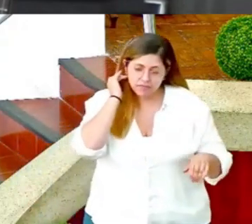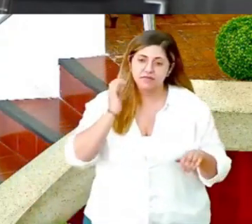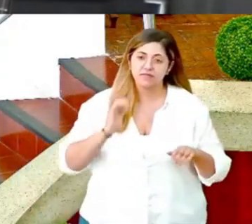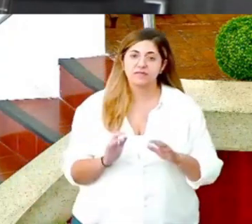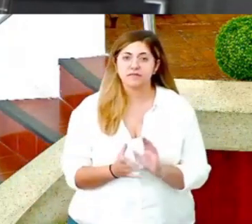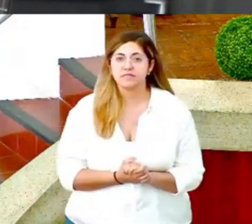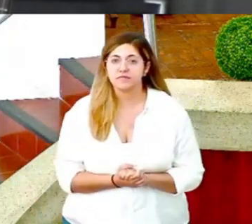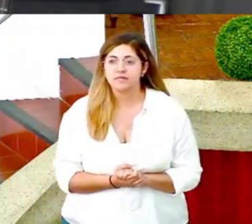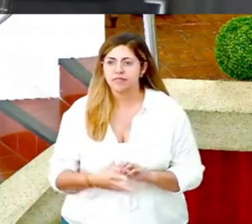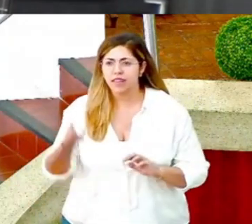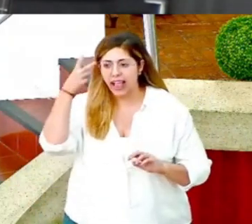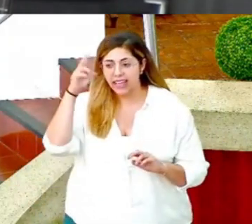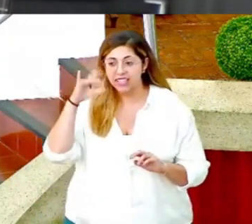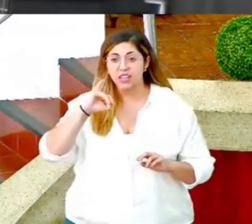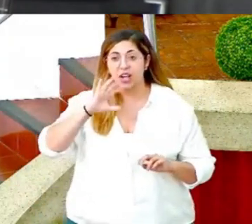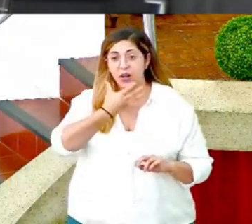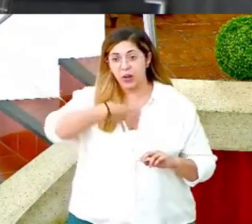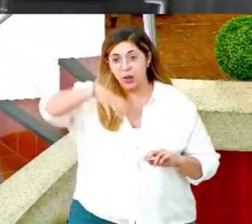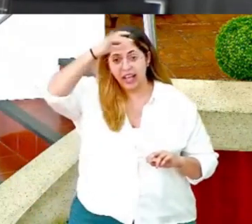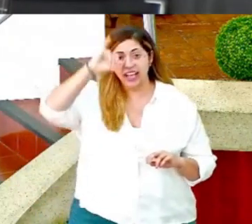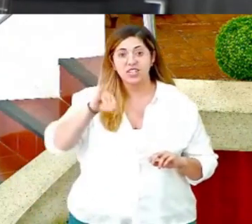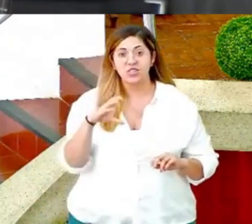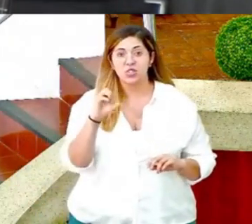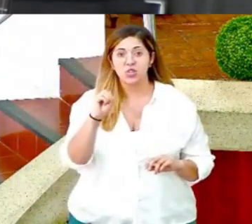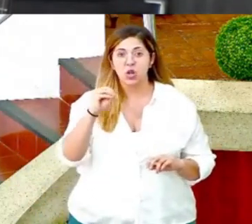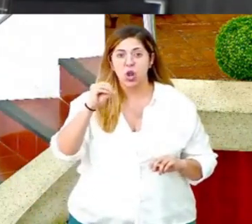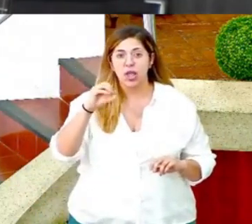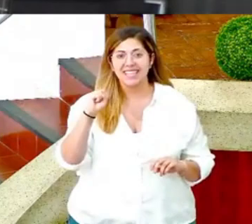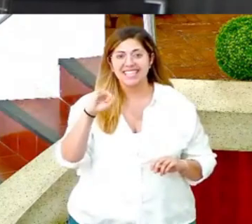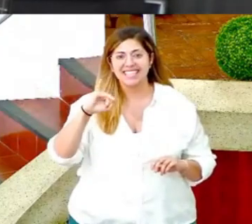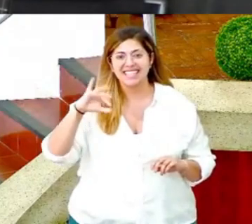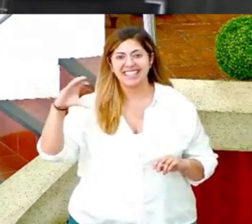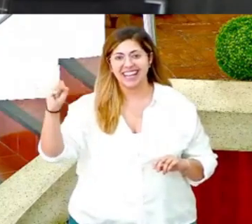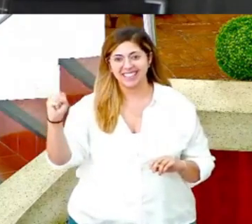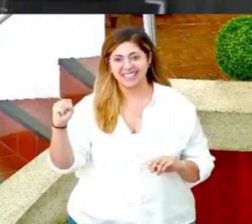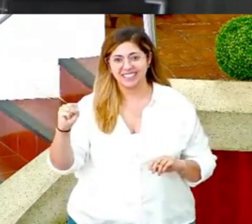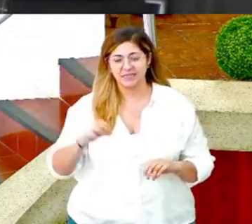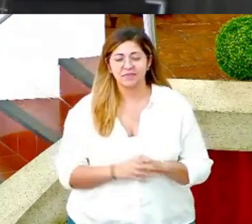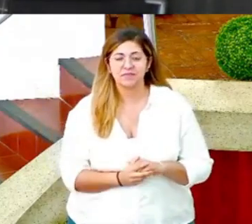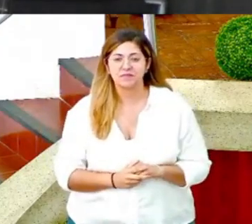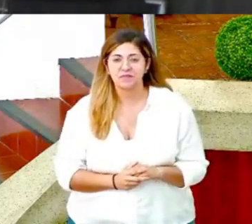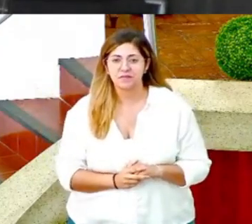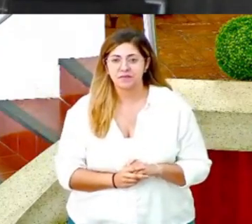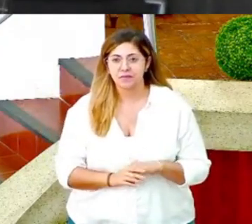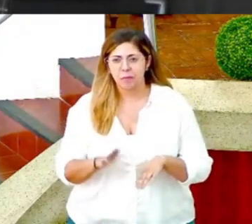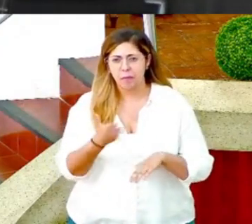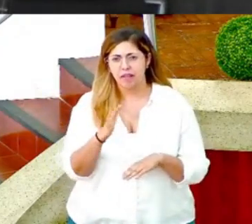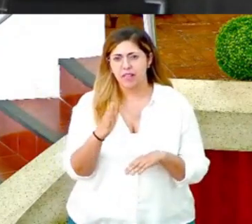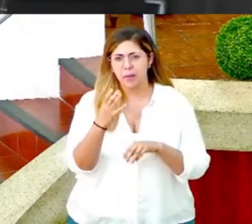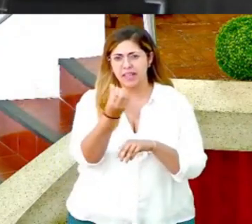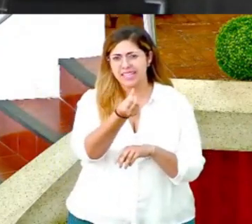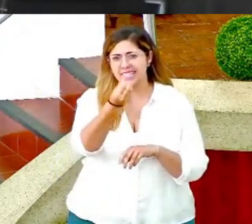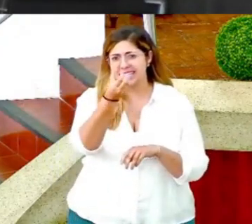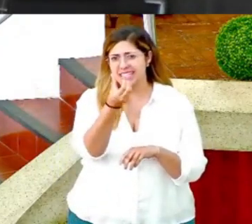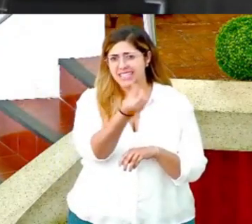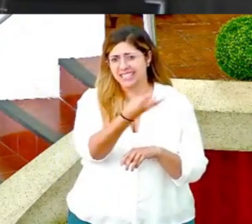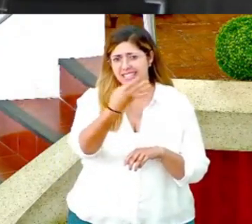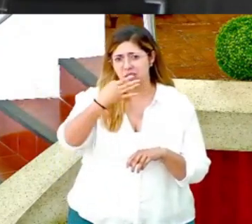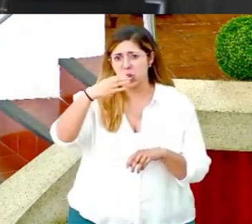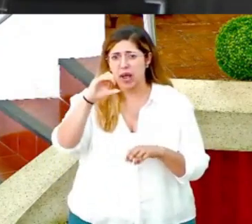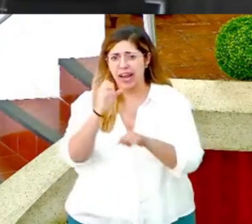Essa é a história de Josias. Eu vou levá-los para 640 a.C. até